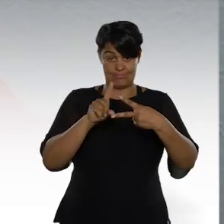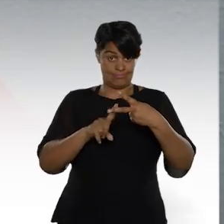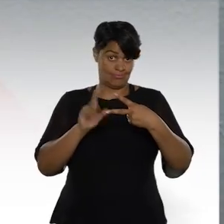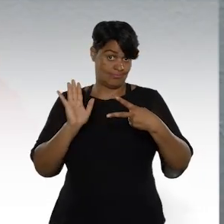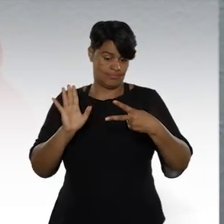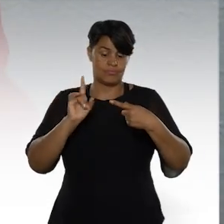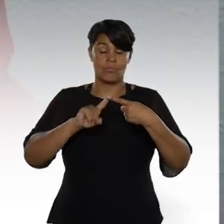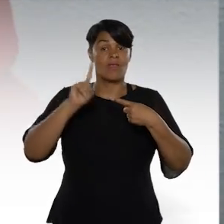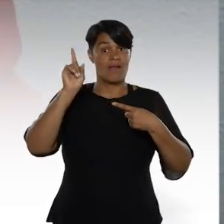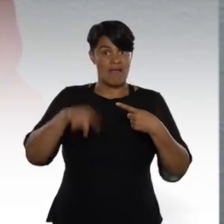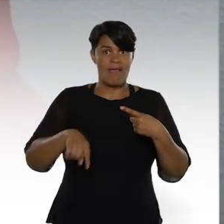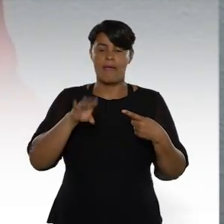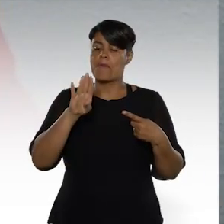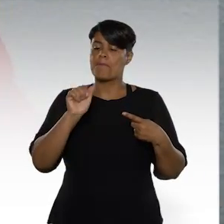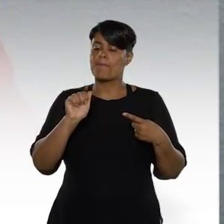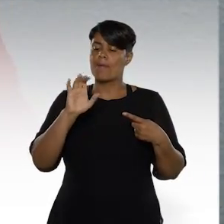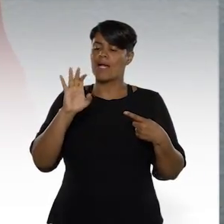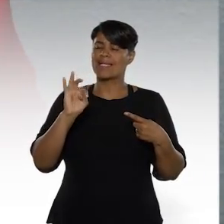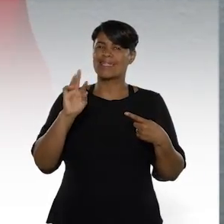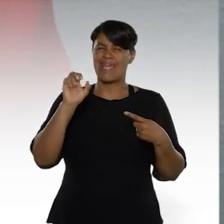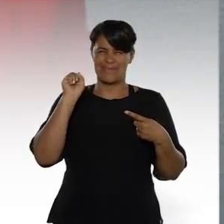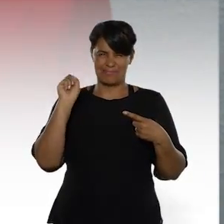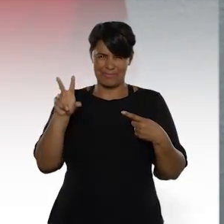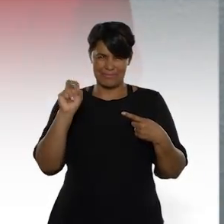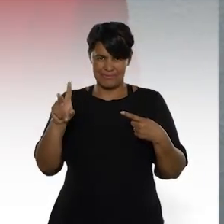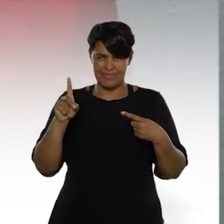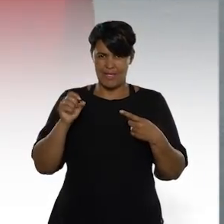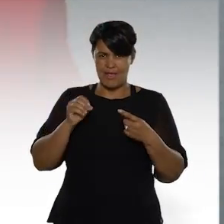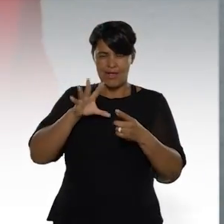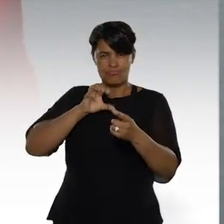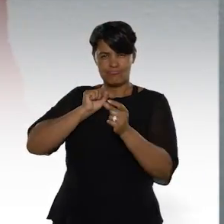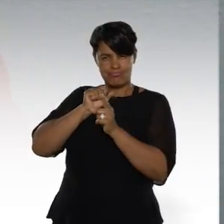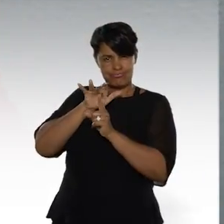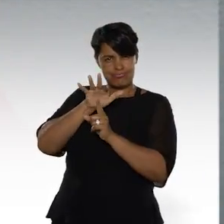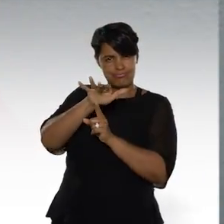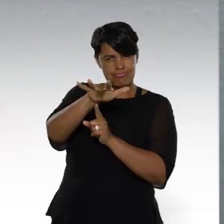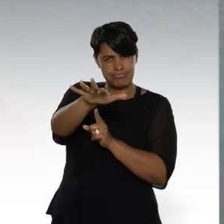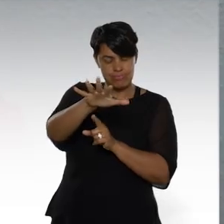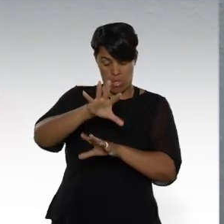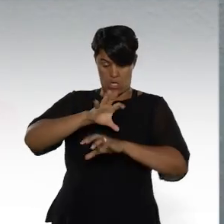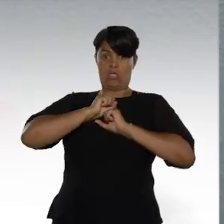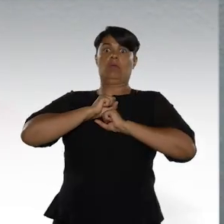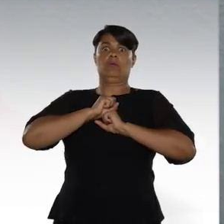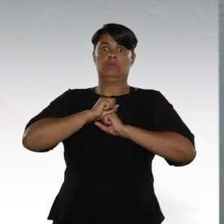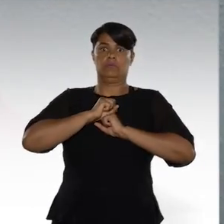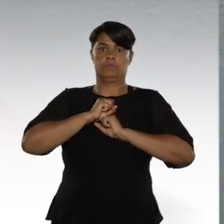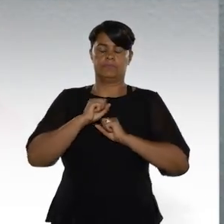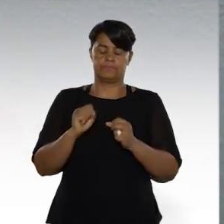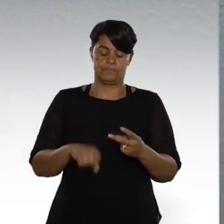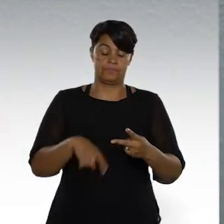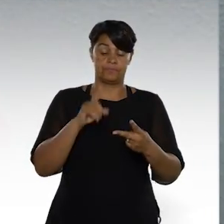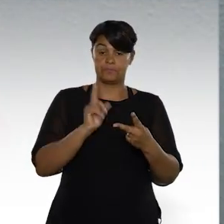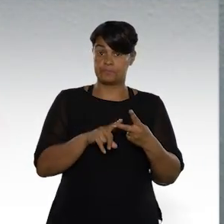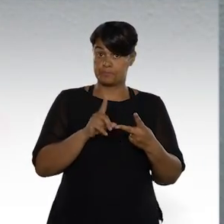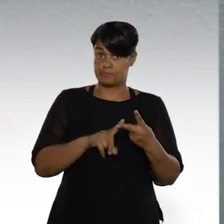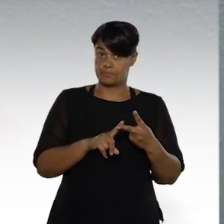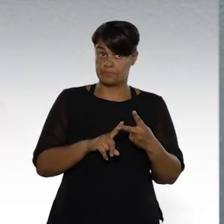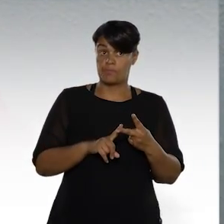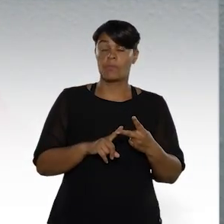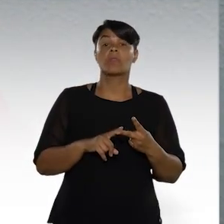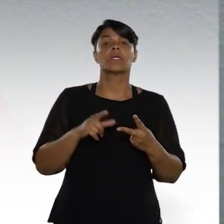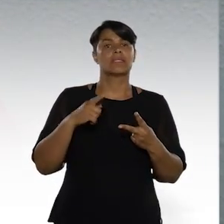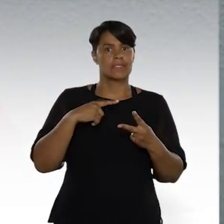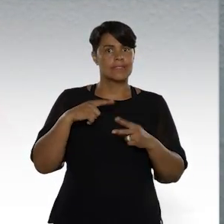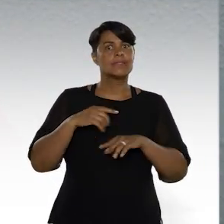preocupantes. Um é o fato de ser uma bactéria com uma capacidade de transmissão de uma pessoa a outra muito alta. E o segundo é a capacidade